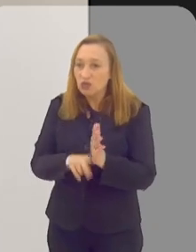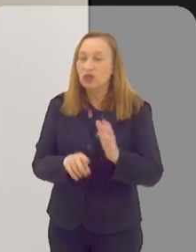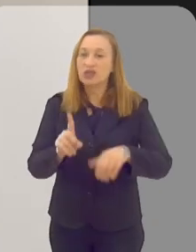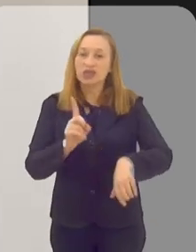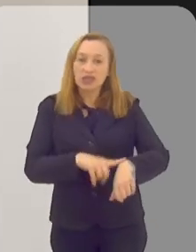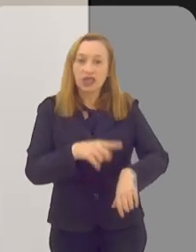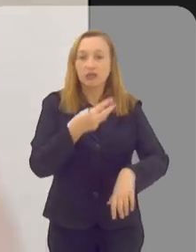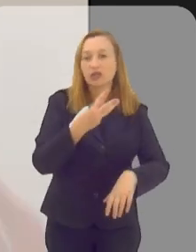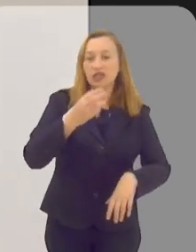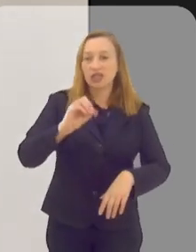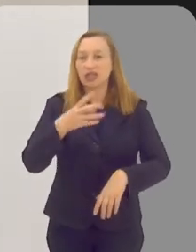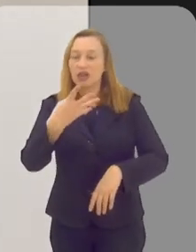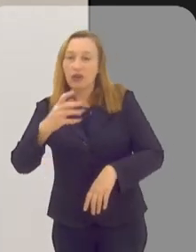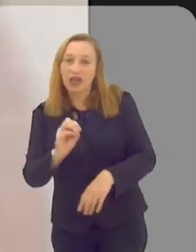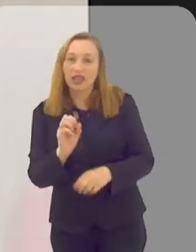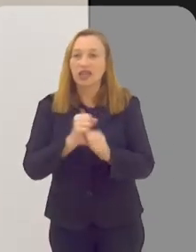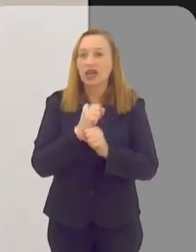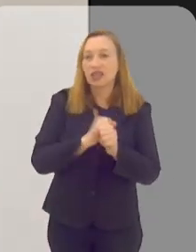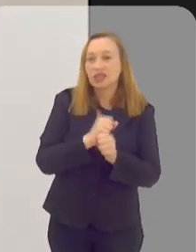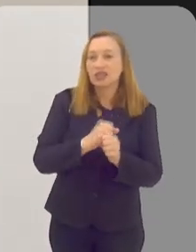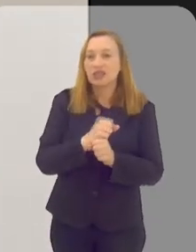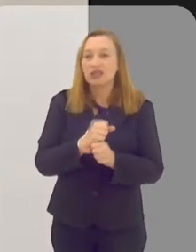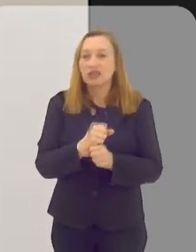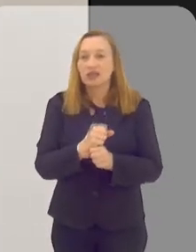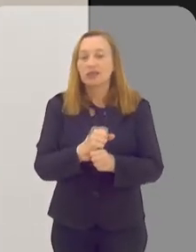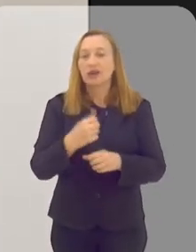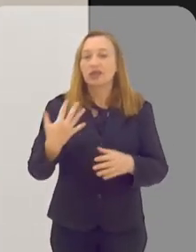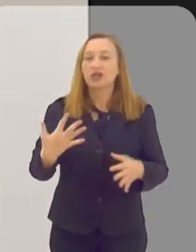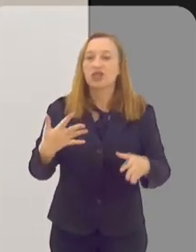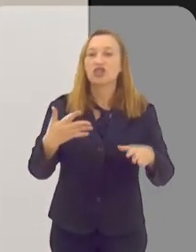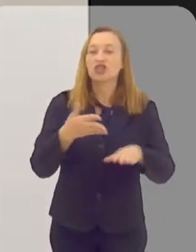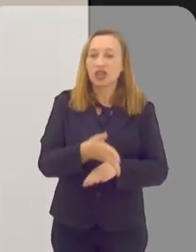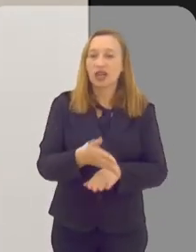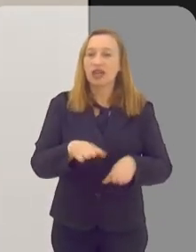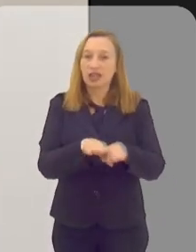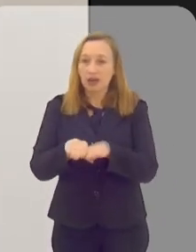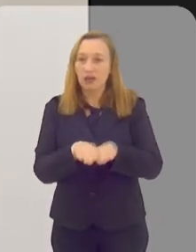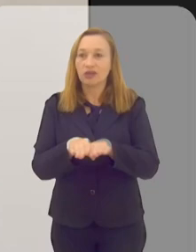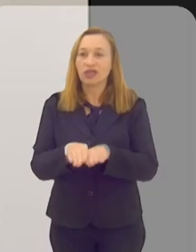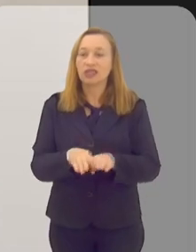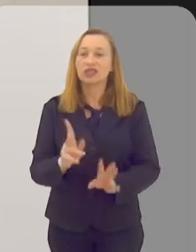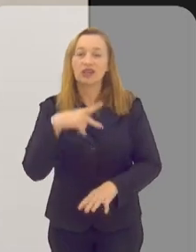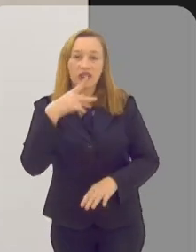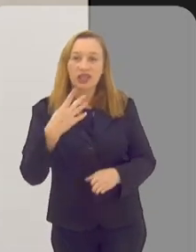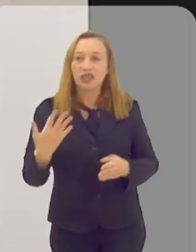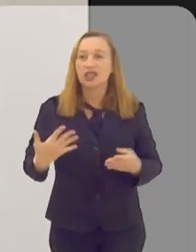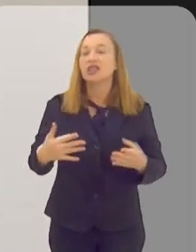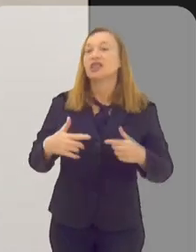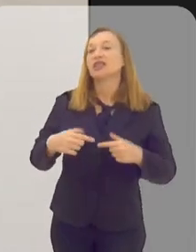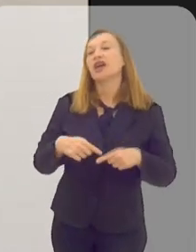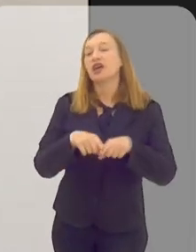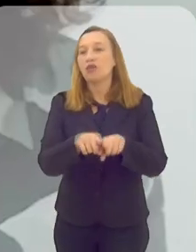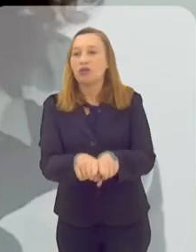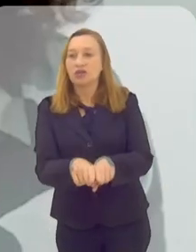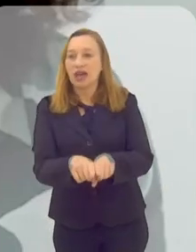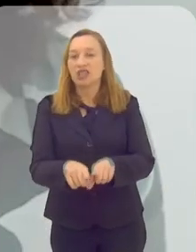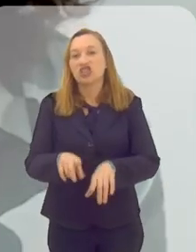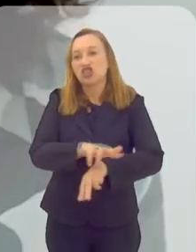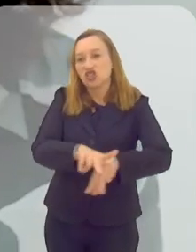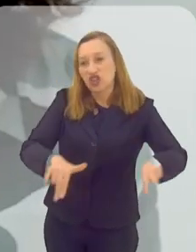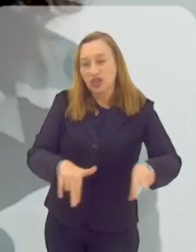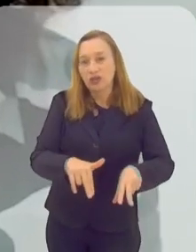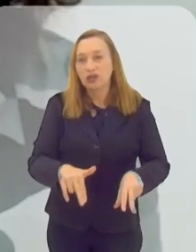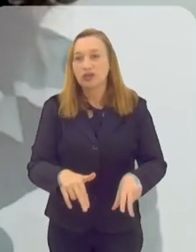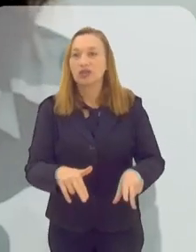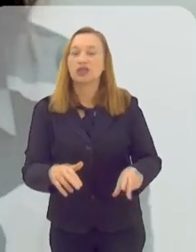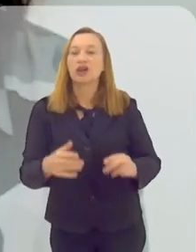e você vai diminuindo esse tempo de 30, 40 anos para a gente atingir a igualdade. A gente está falando da igualdade de